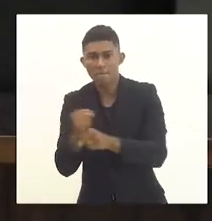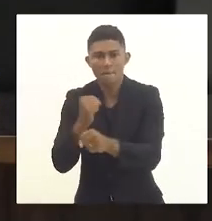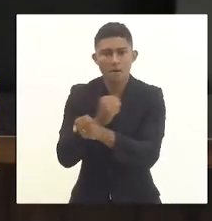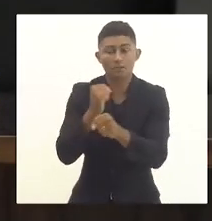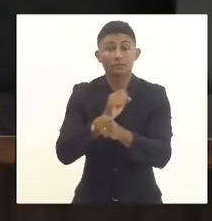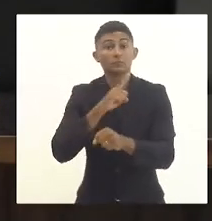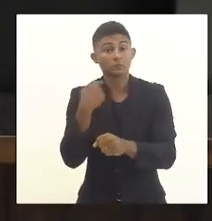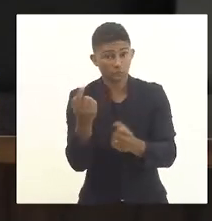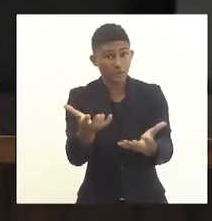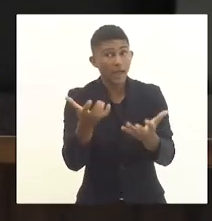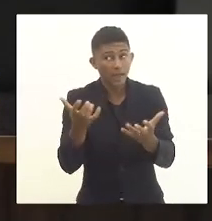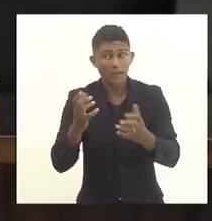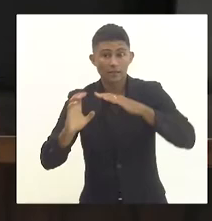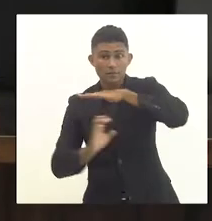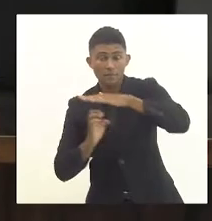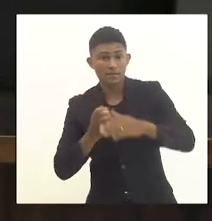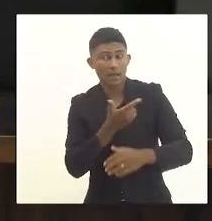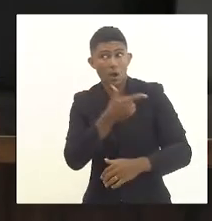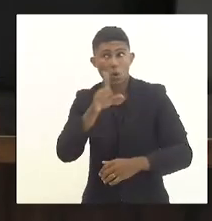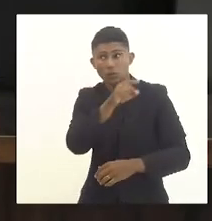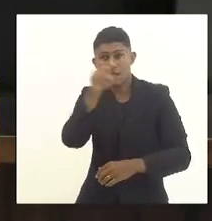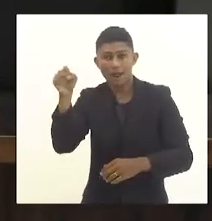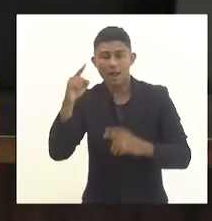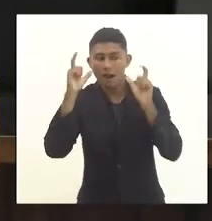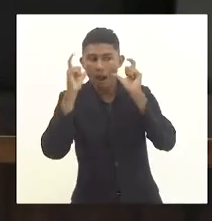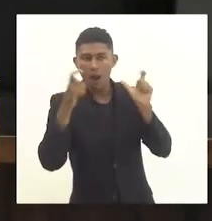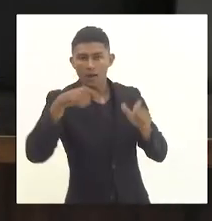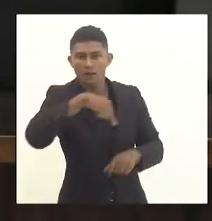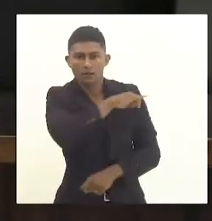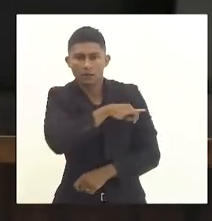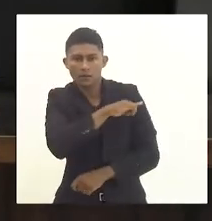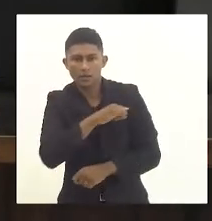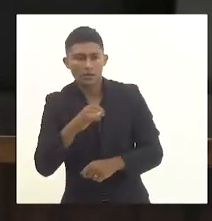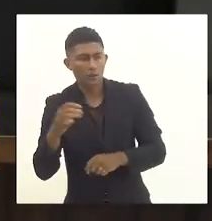novos investimentos e reindustrializar o Estado,